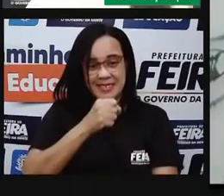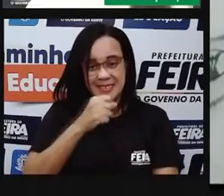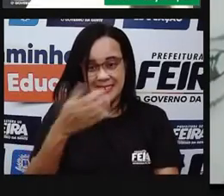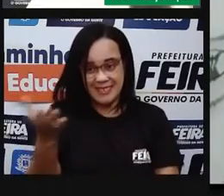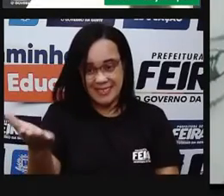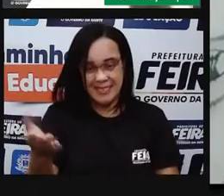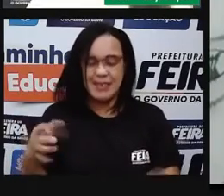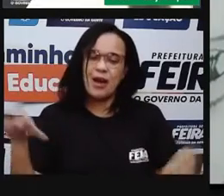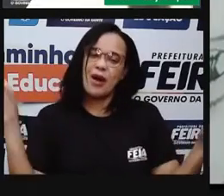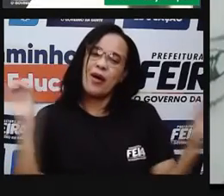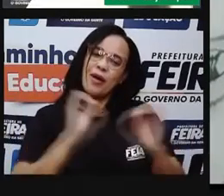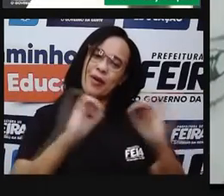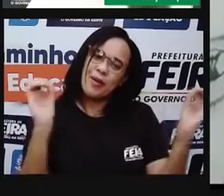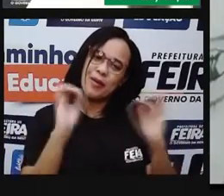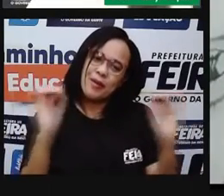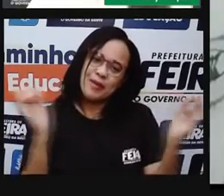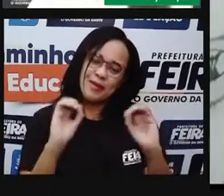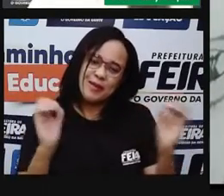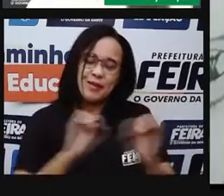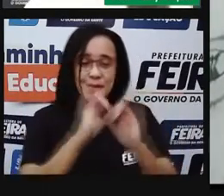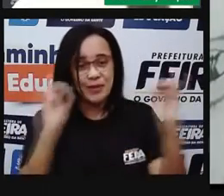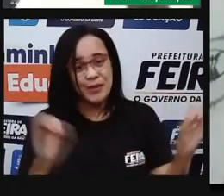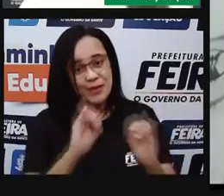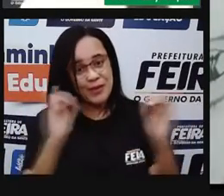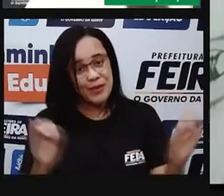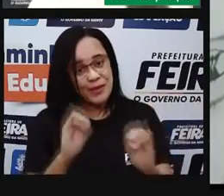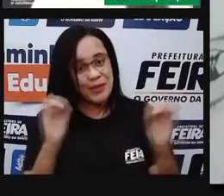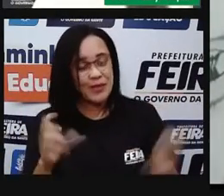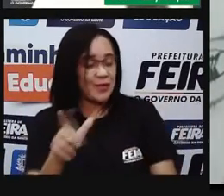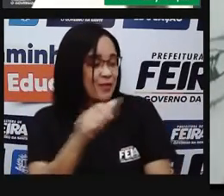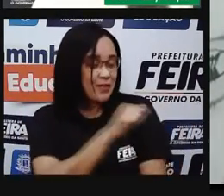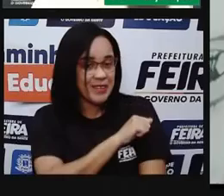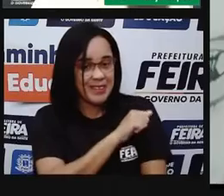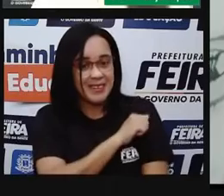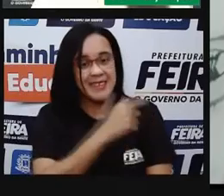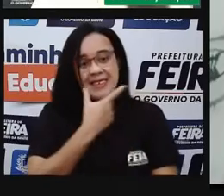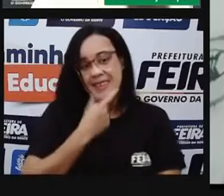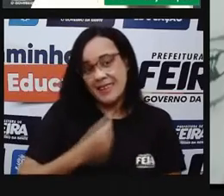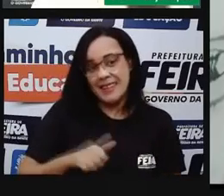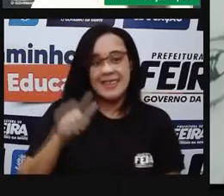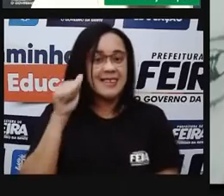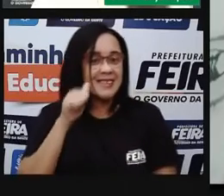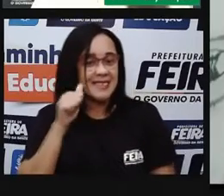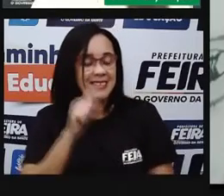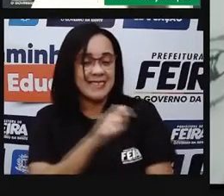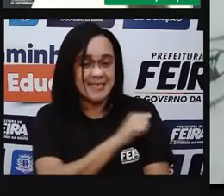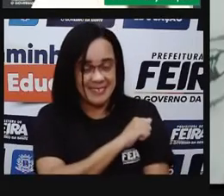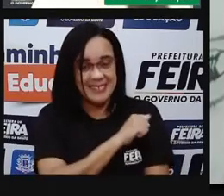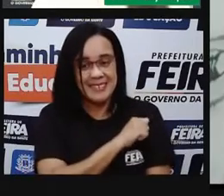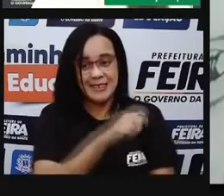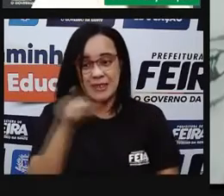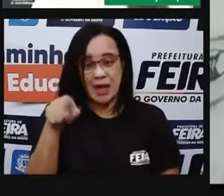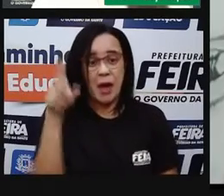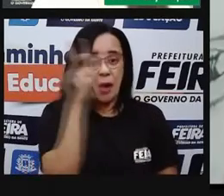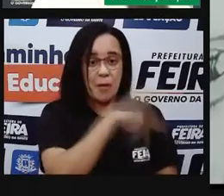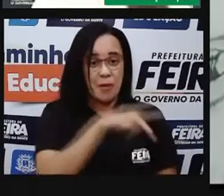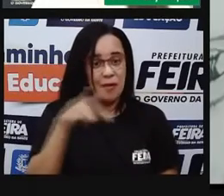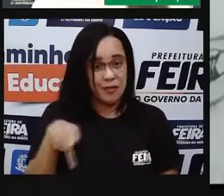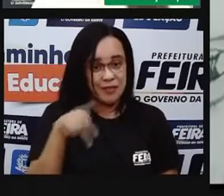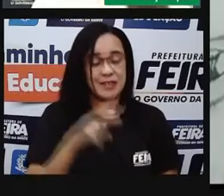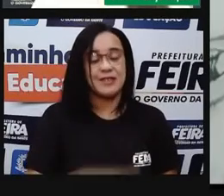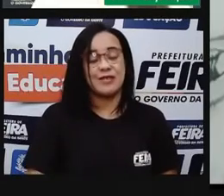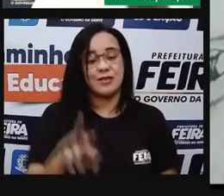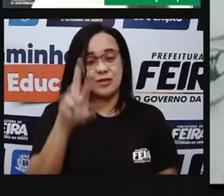Olá, meus queridos alunos e alunas. Eu sou o professor Roberval. Vocês devem estar lembrados de